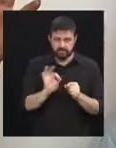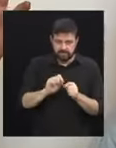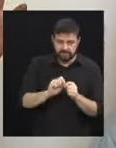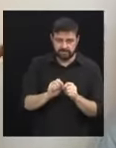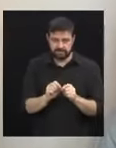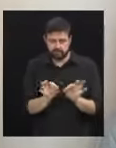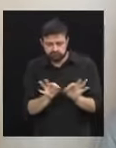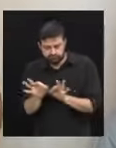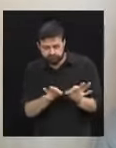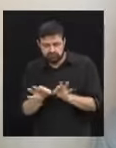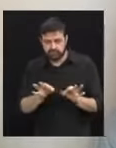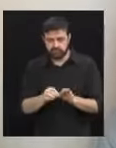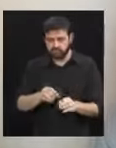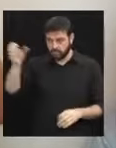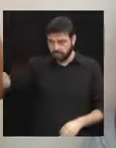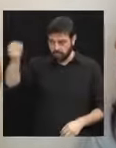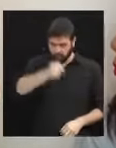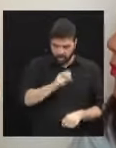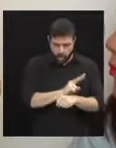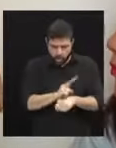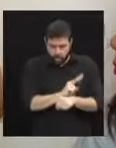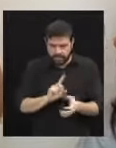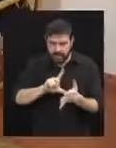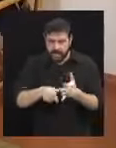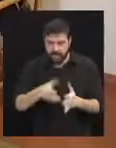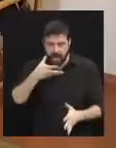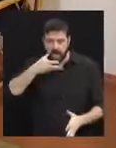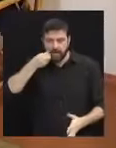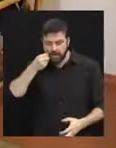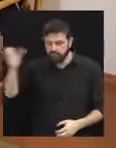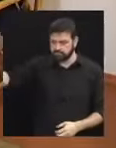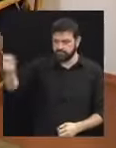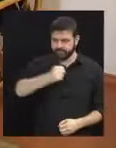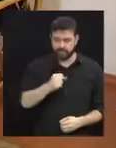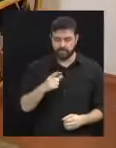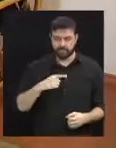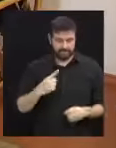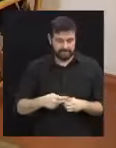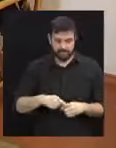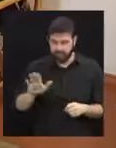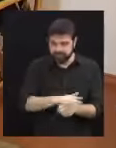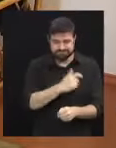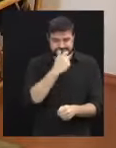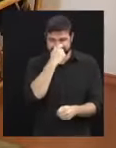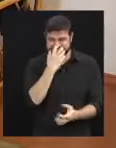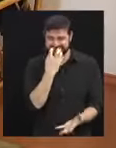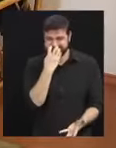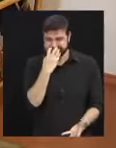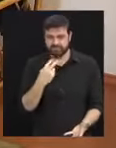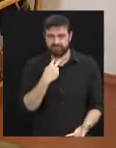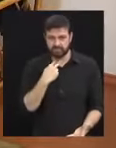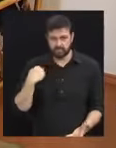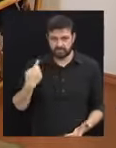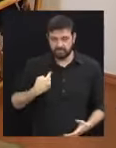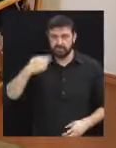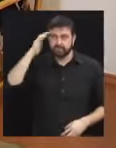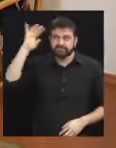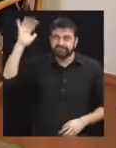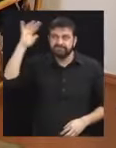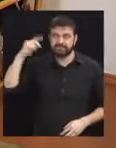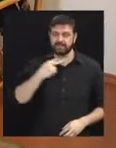medida que vocês estão hoje. Traz o bicho pra cá, tenta encaminhar pra adoção e vai trazendo mais, porque é difícil ter uma quantidade muito grande de bichos, né? A nossa filosofia não